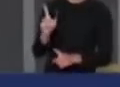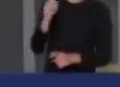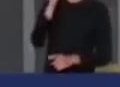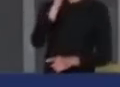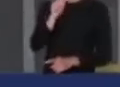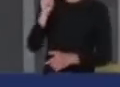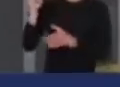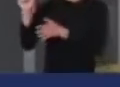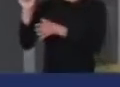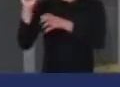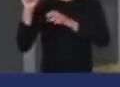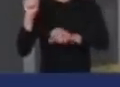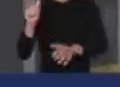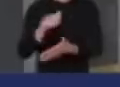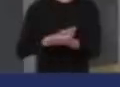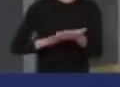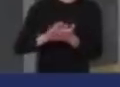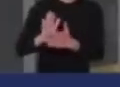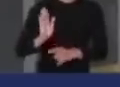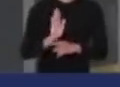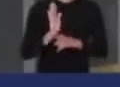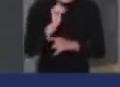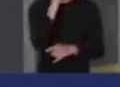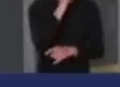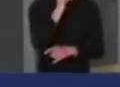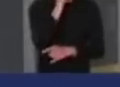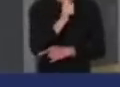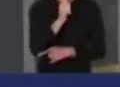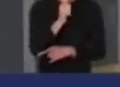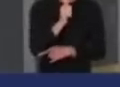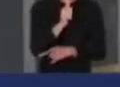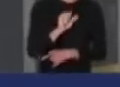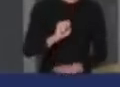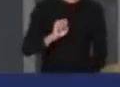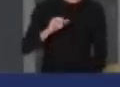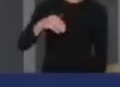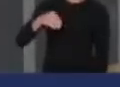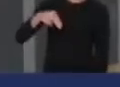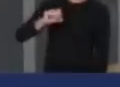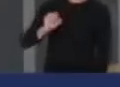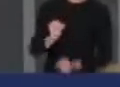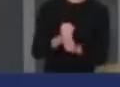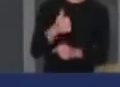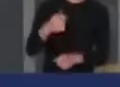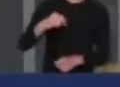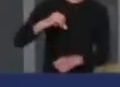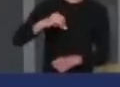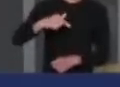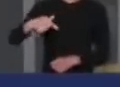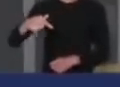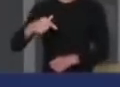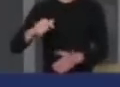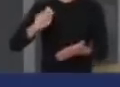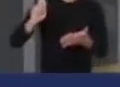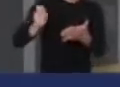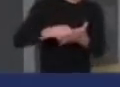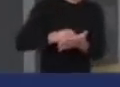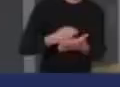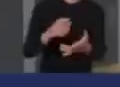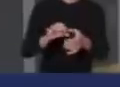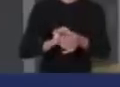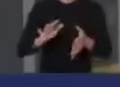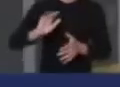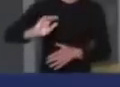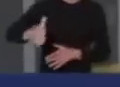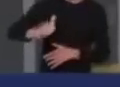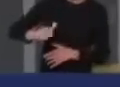esse tipo de comportamento. E o comportamento de quem recebe R$39 mil por mês. Esse é o salário do Nicolas. Além disso,